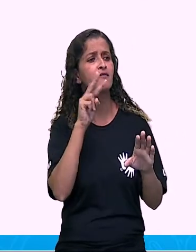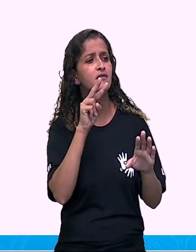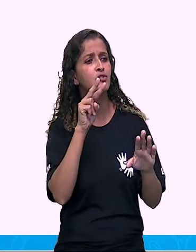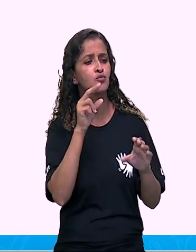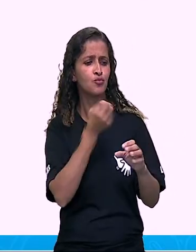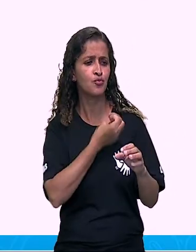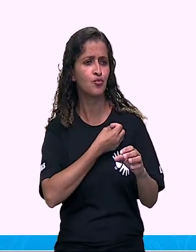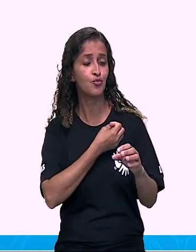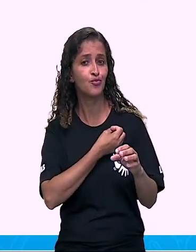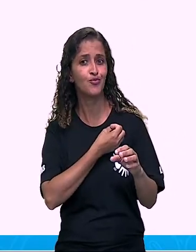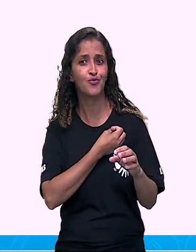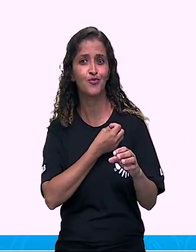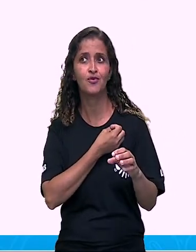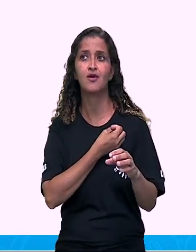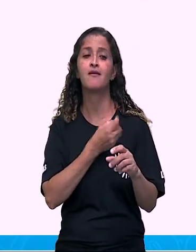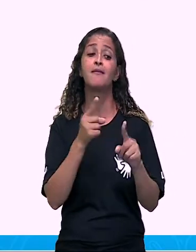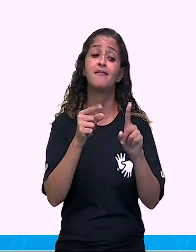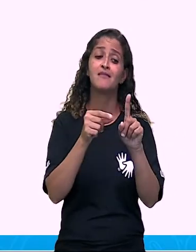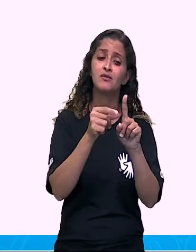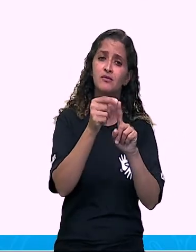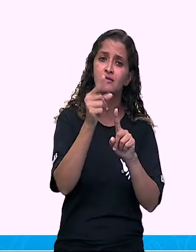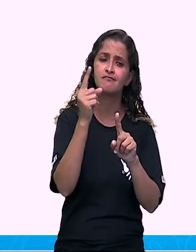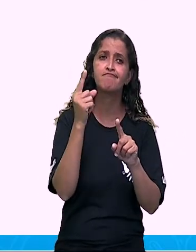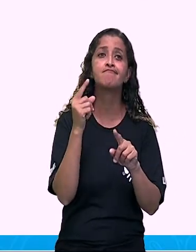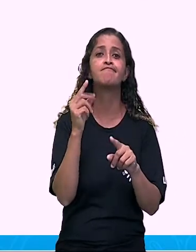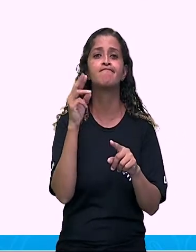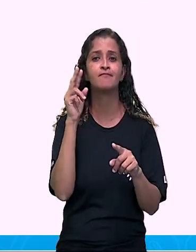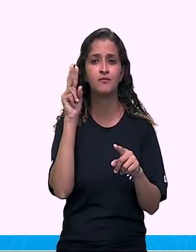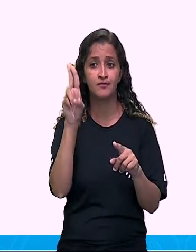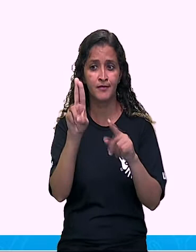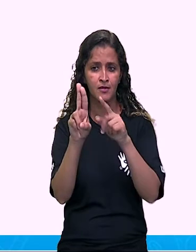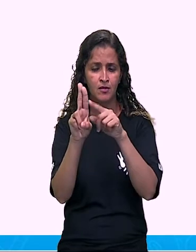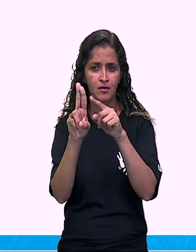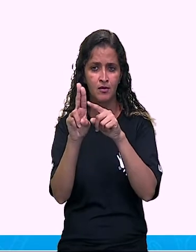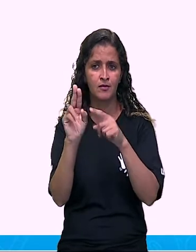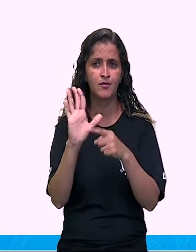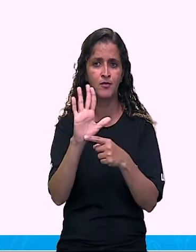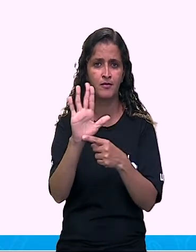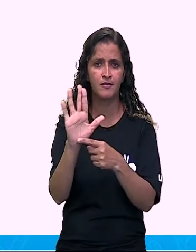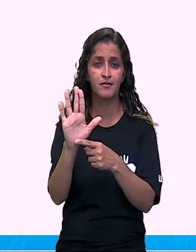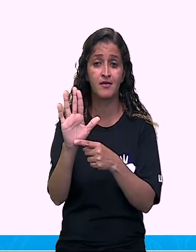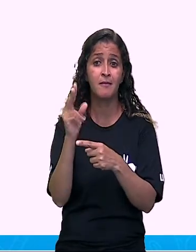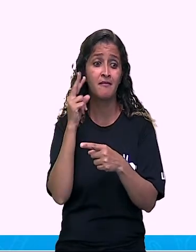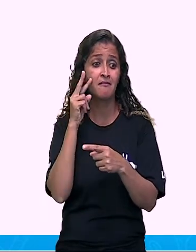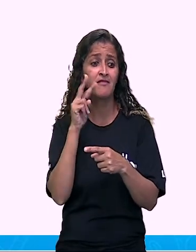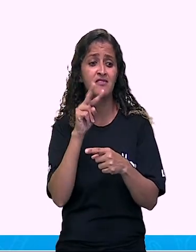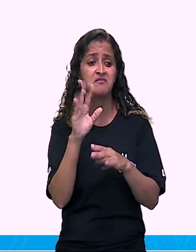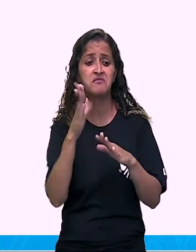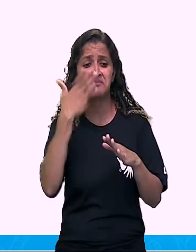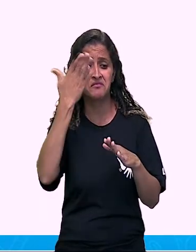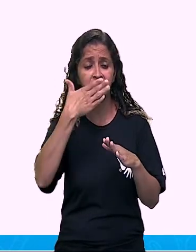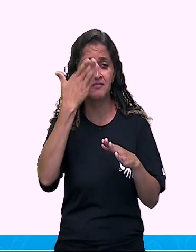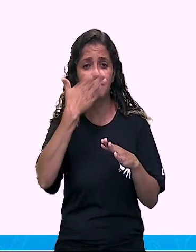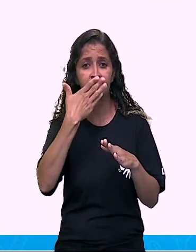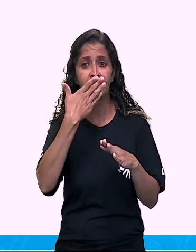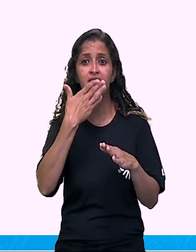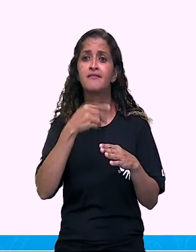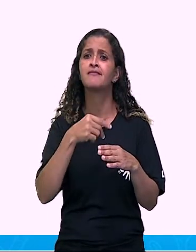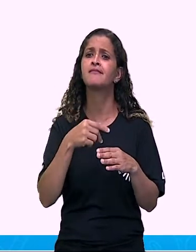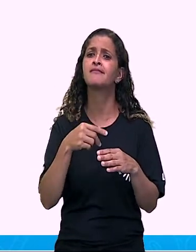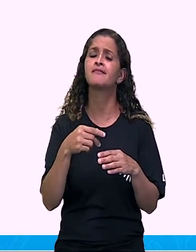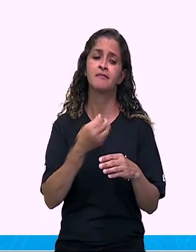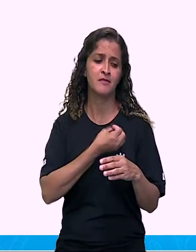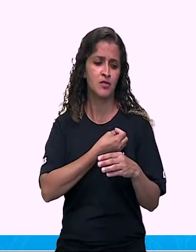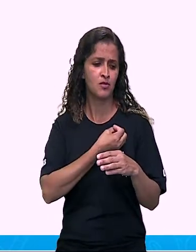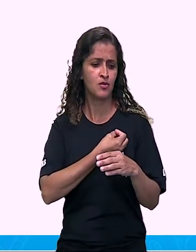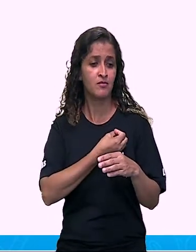uma unidade, porque ele está na casa da unidade. Mesmo que você não veja a casa, mas você sabe que o número que